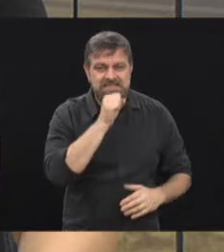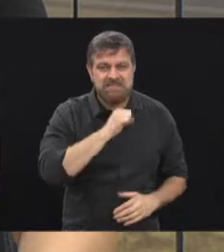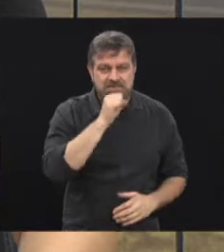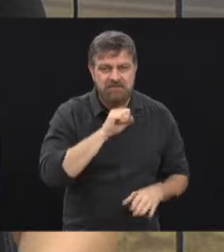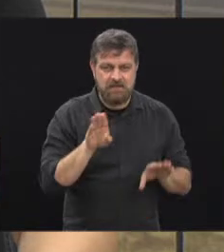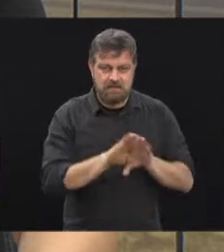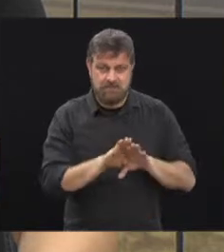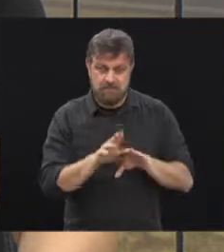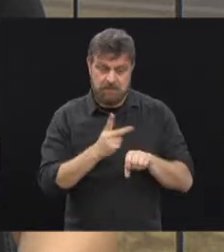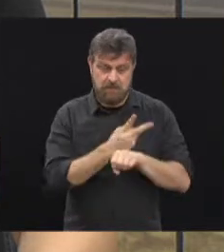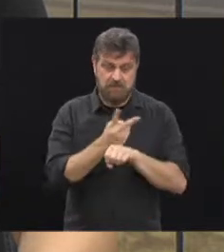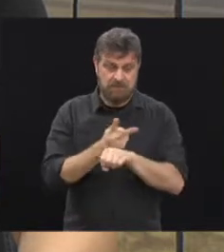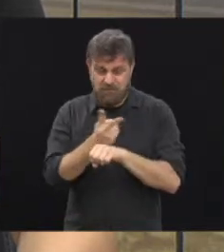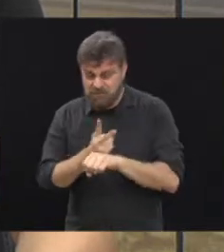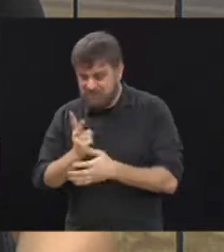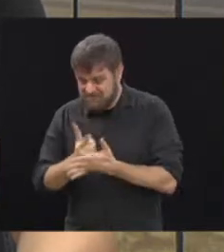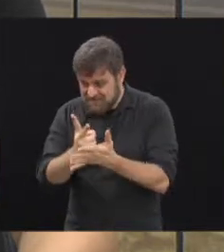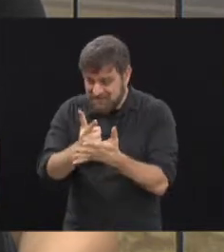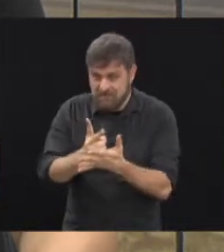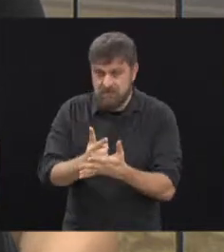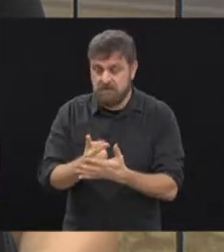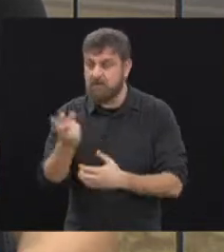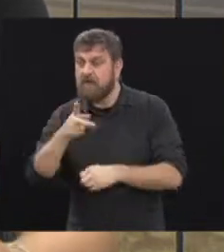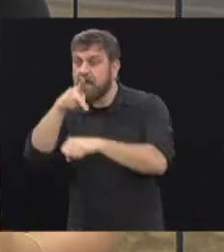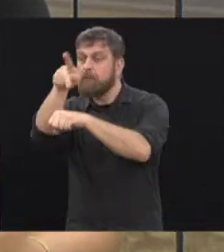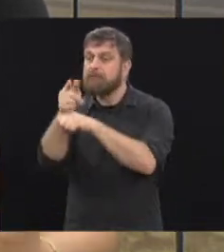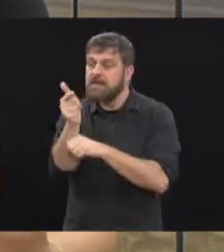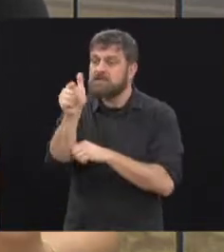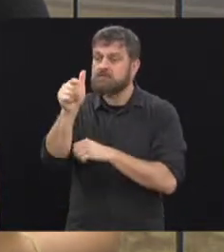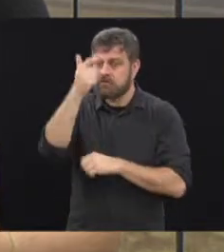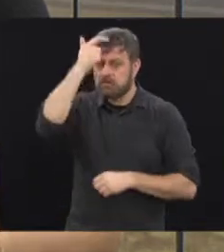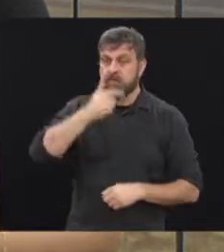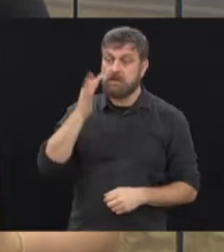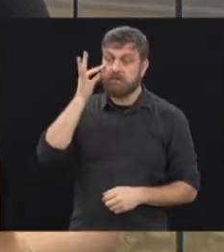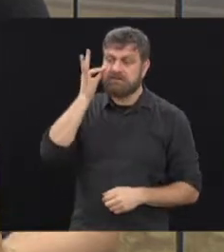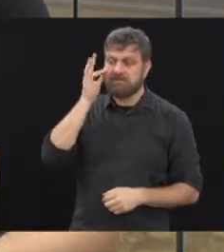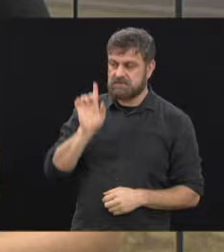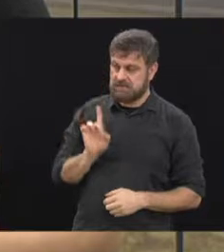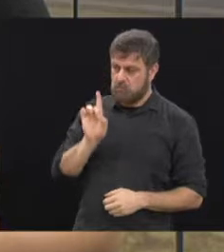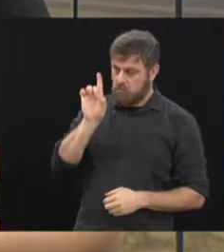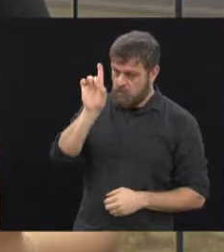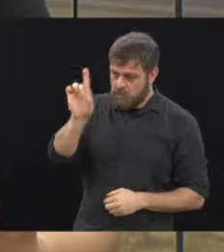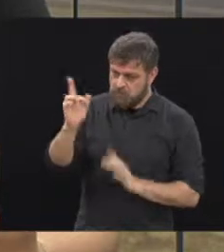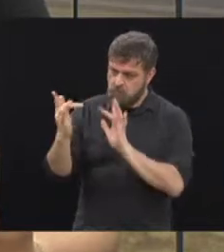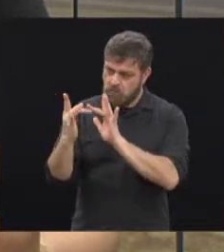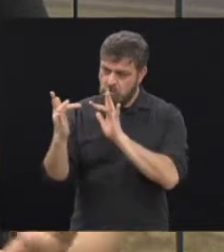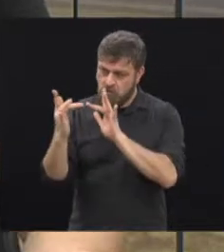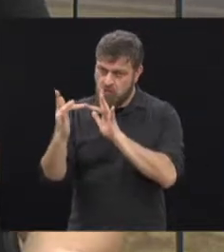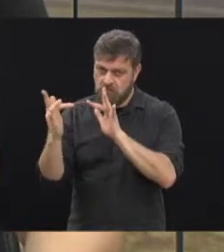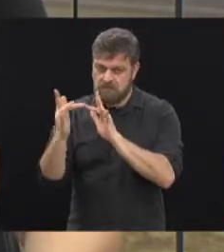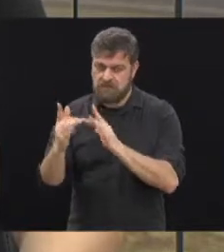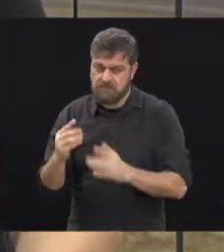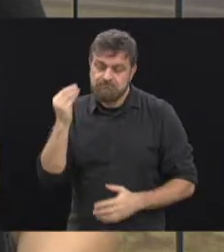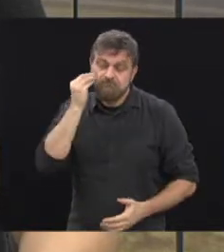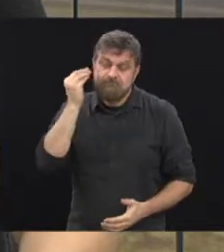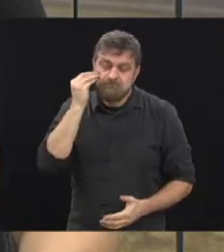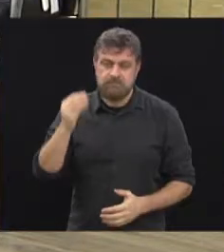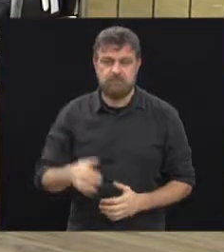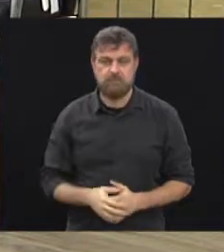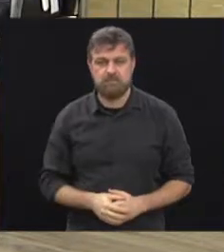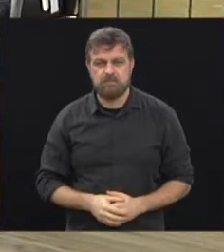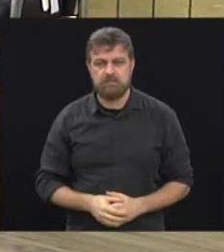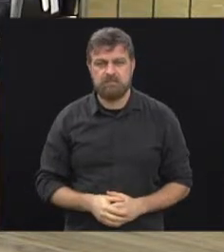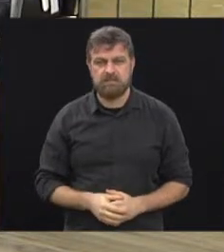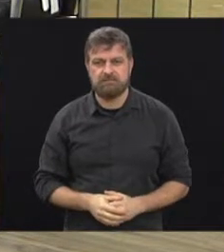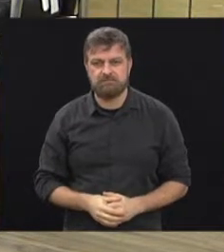aqui e também na busca, né? Toda vez que a gente vai buscar novos destinos, eu mesma vou, eu mesma faço o que os viajantes vão fazer.